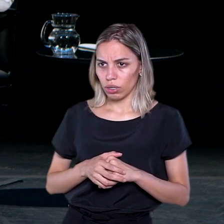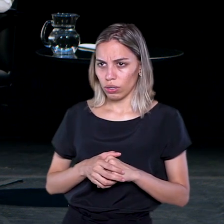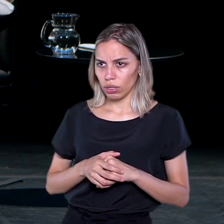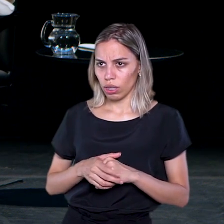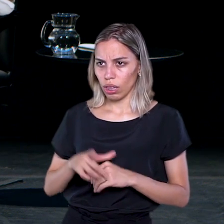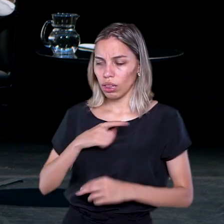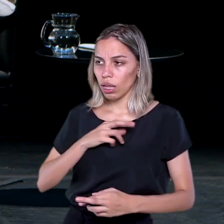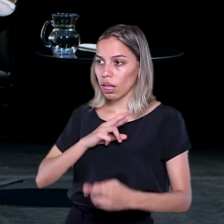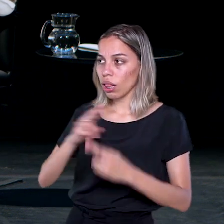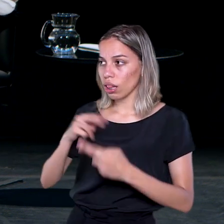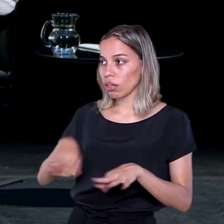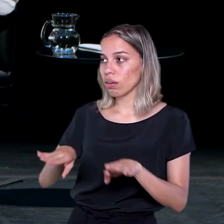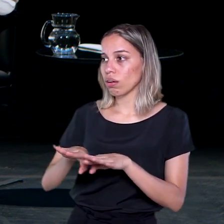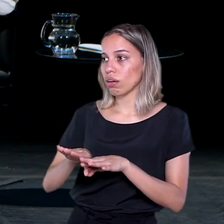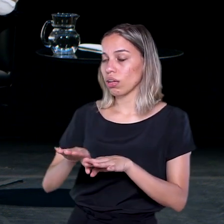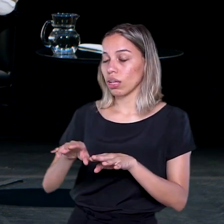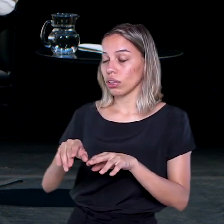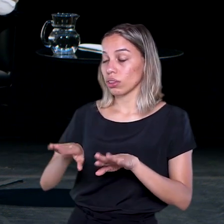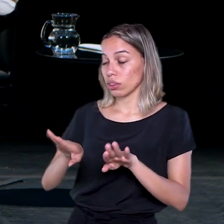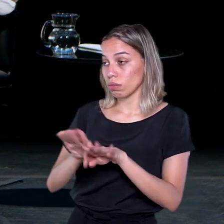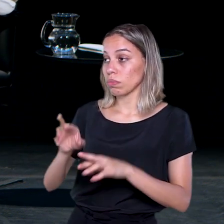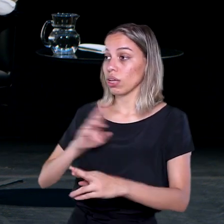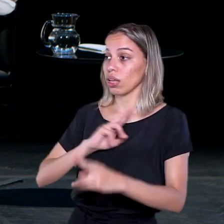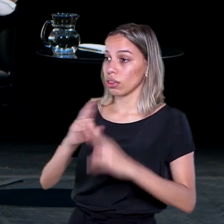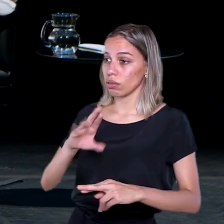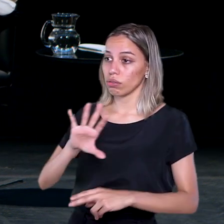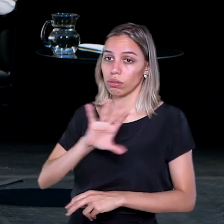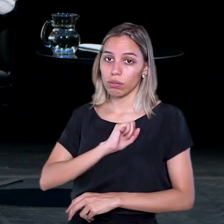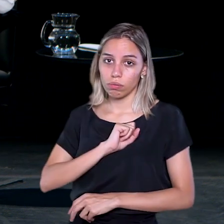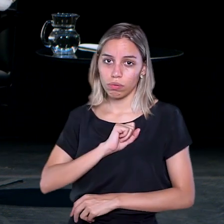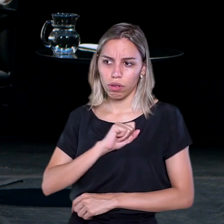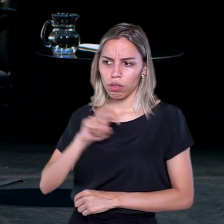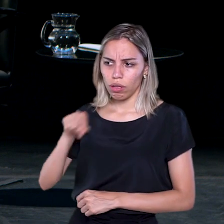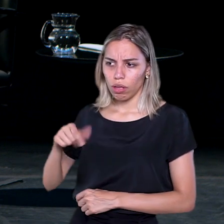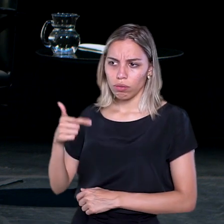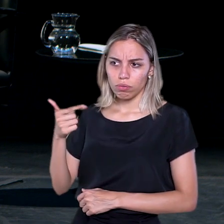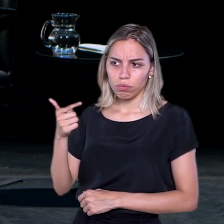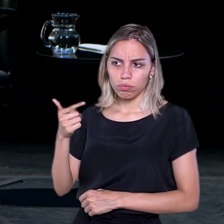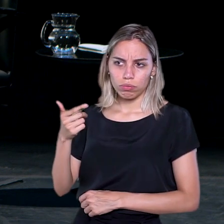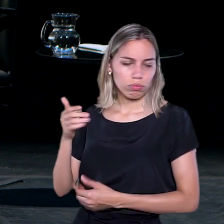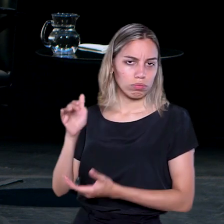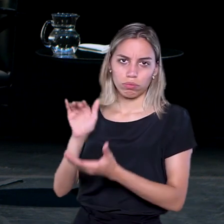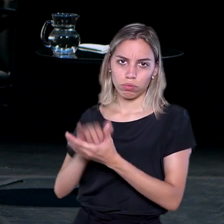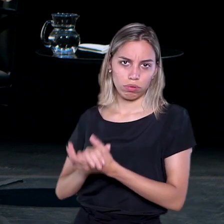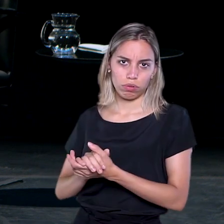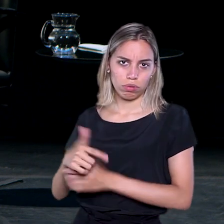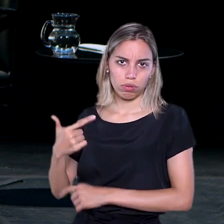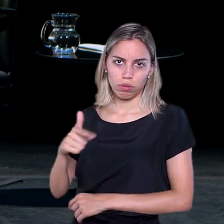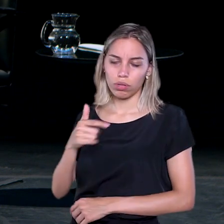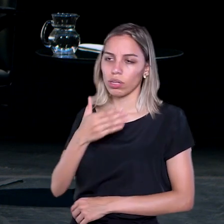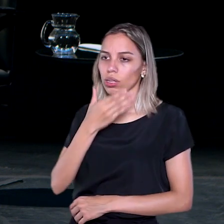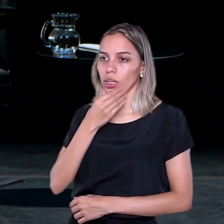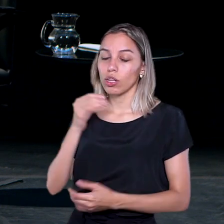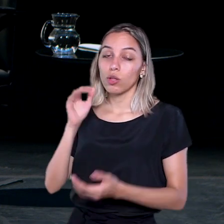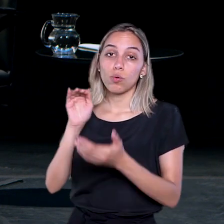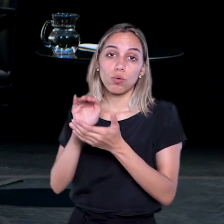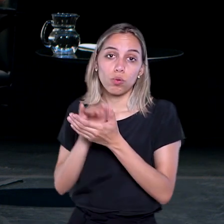da relação amorosa. Sim, porque como não casaram, não tiveram marido, digamos